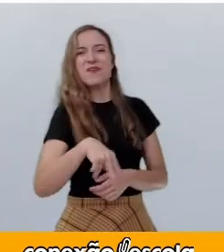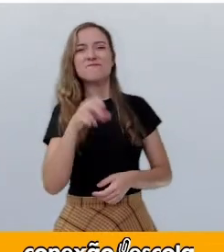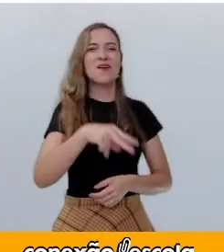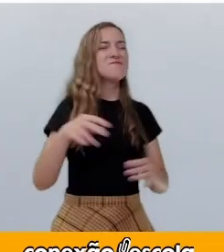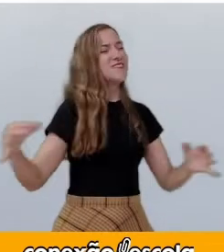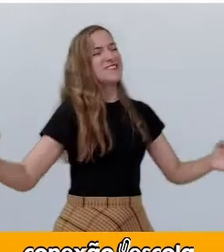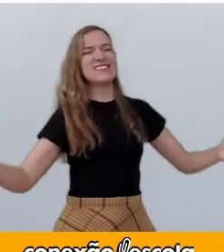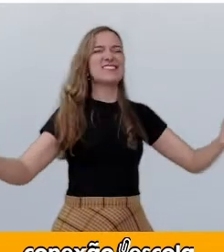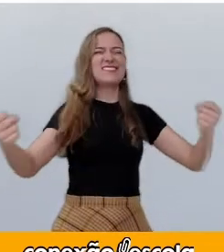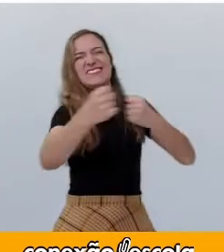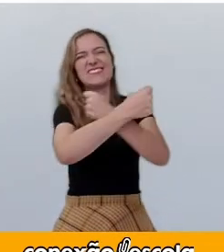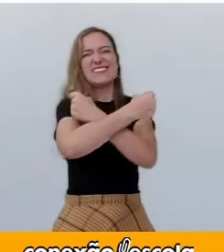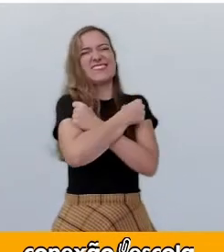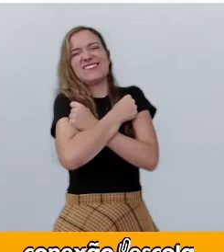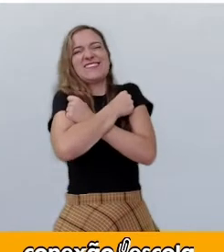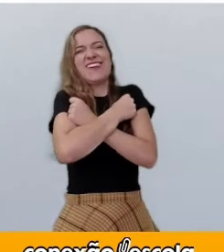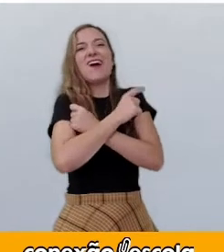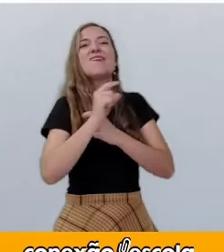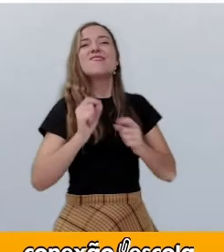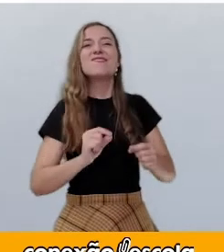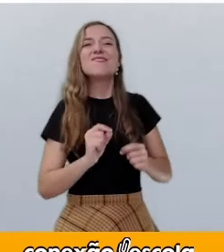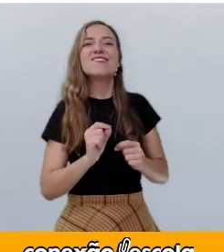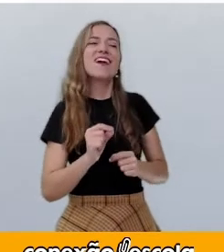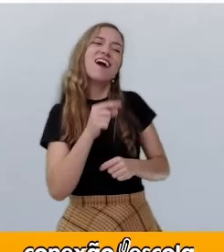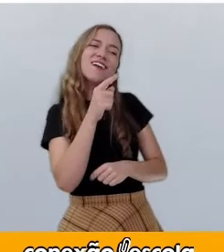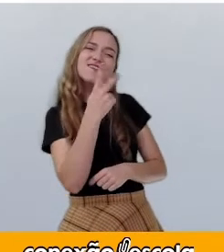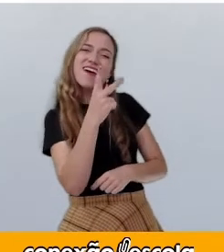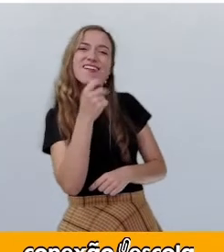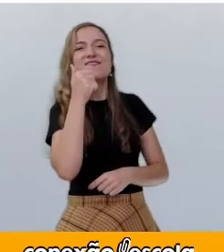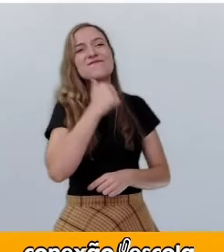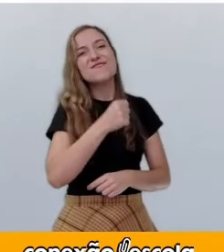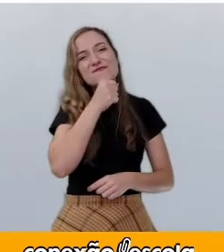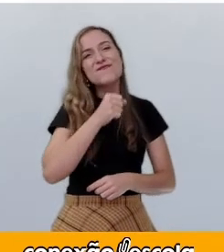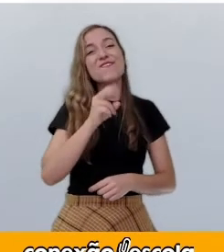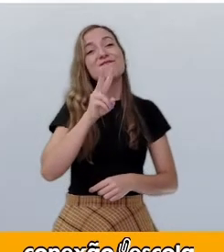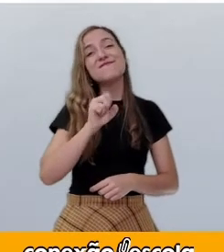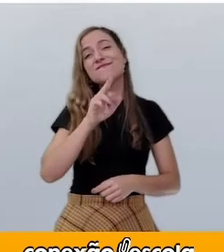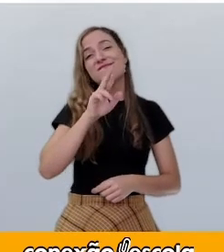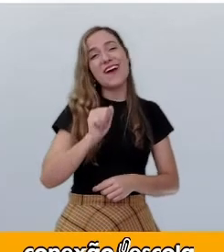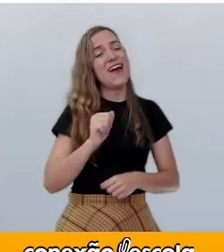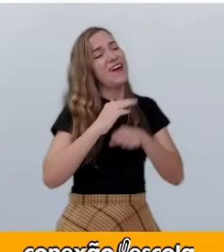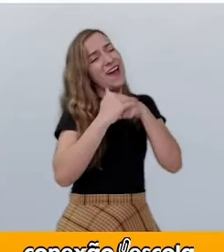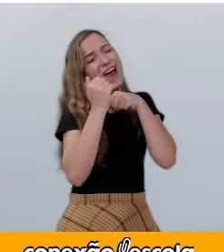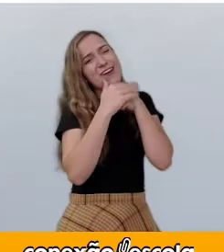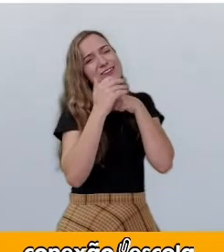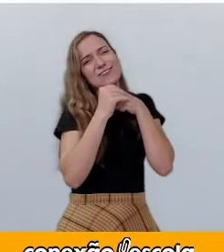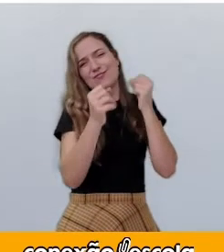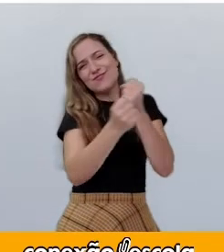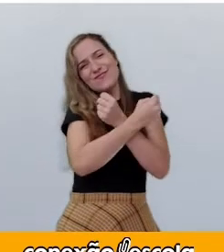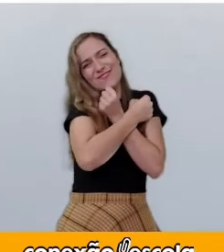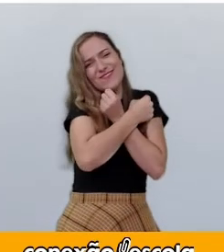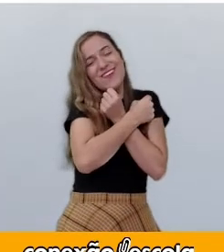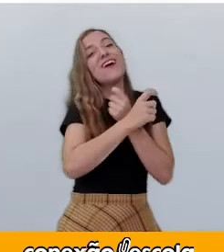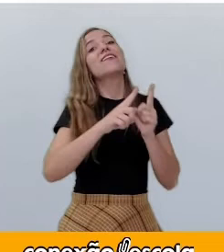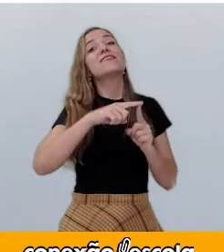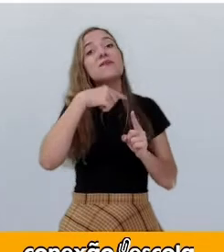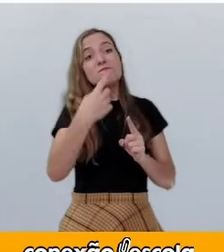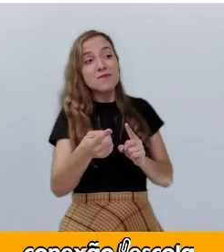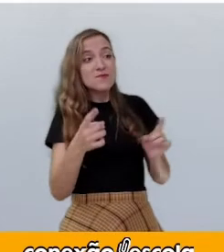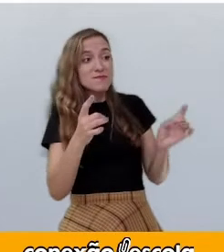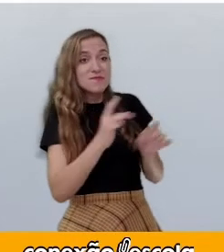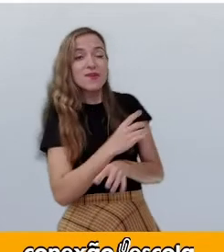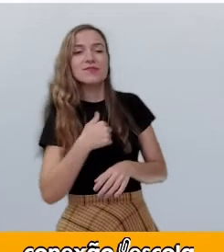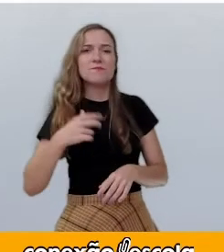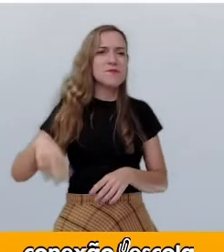braços abertos para receber o afago da vovó Vera longo depois eu corria